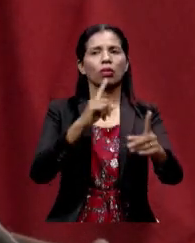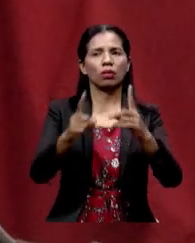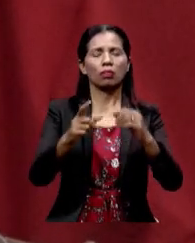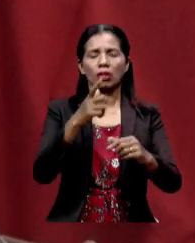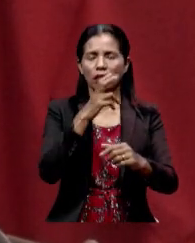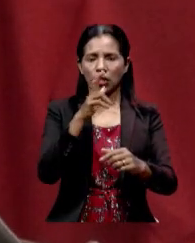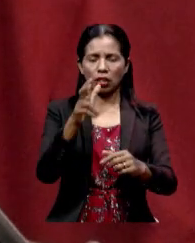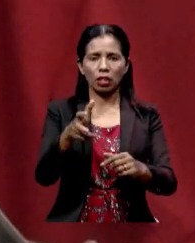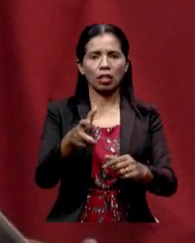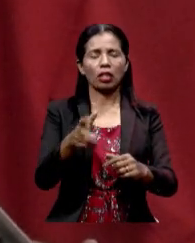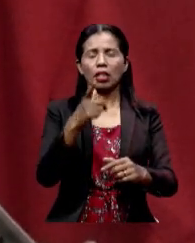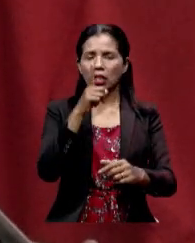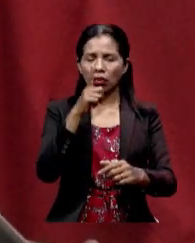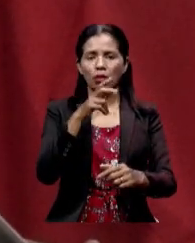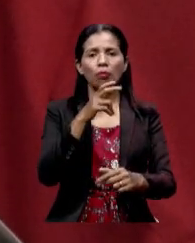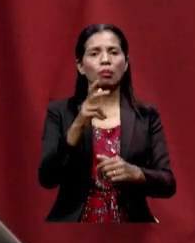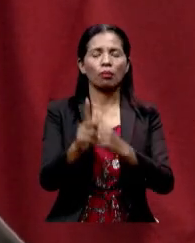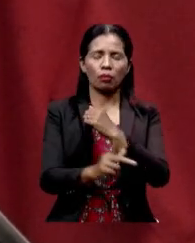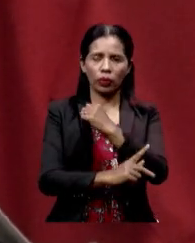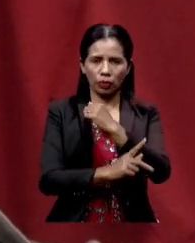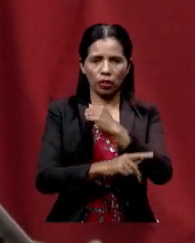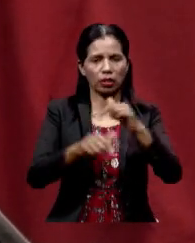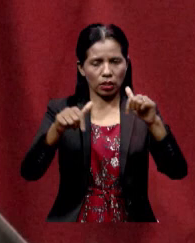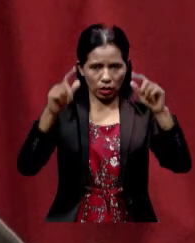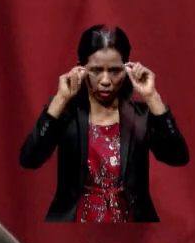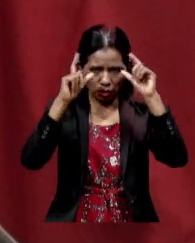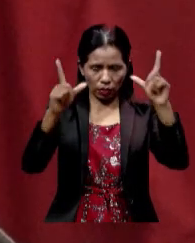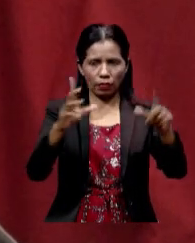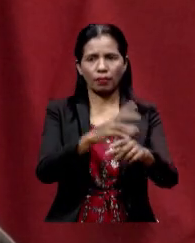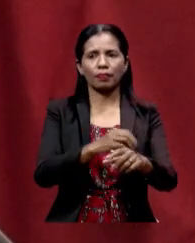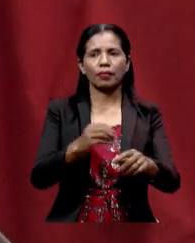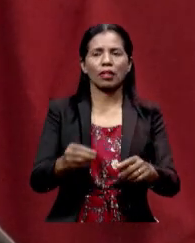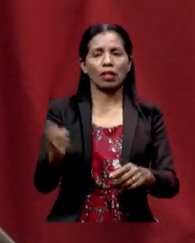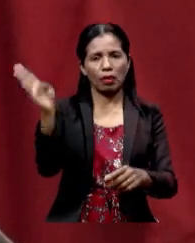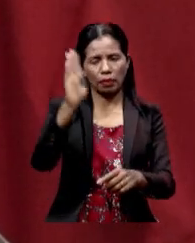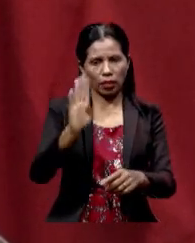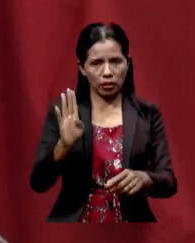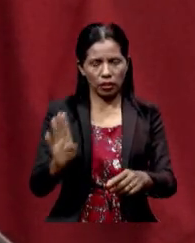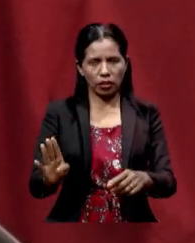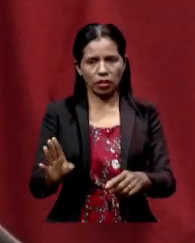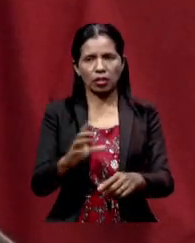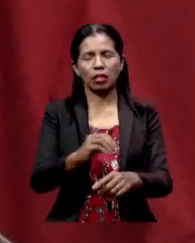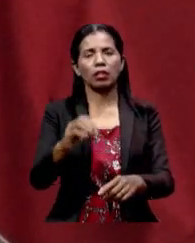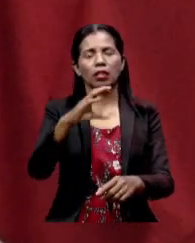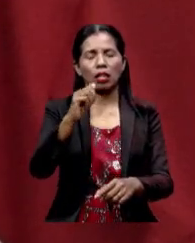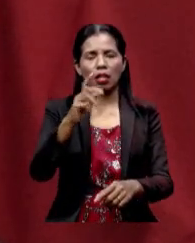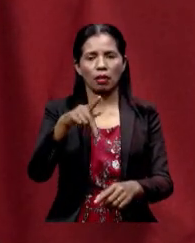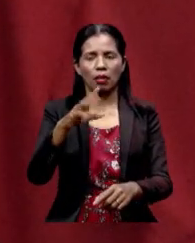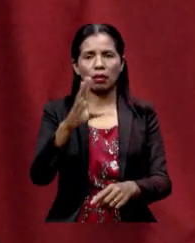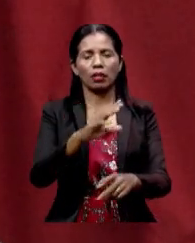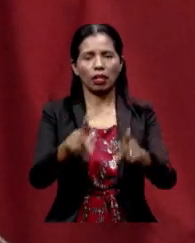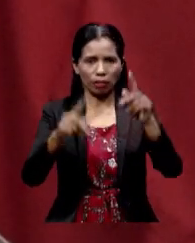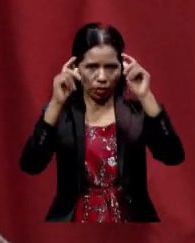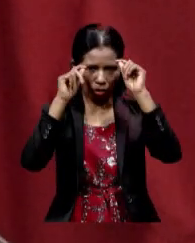portuguesa, escritor Portugal ni, escritor Angola ni, escritor Brasil ni, escritor Cavernia, nomos